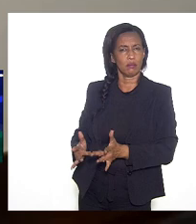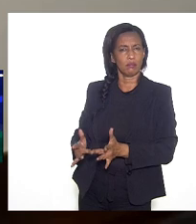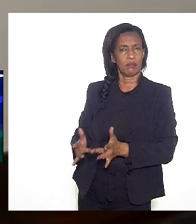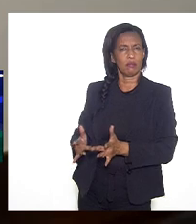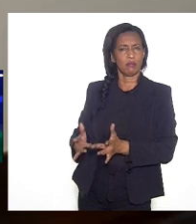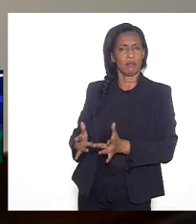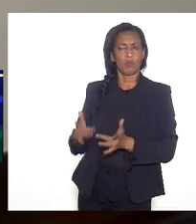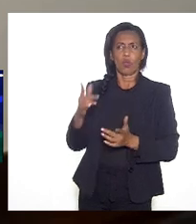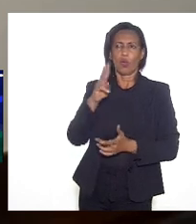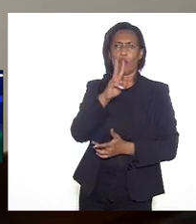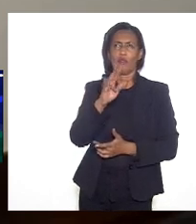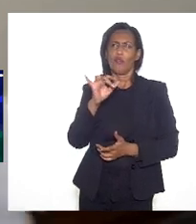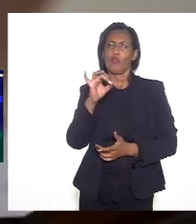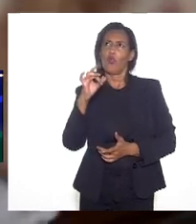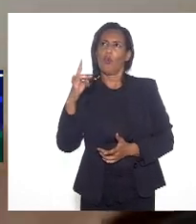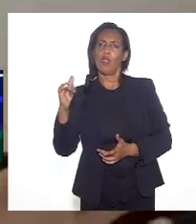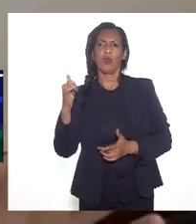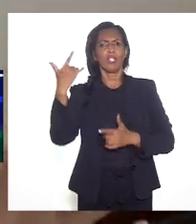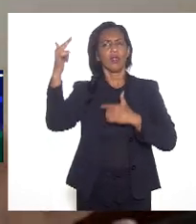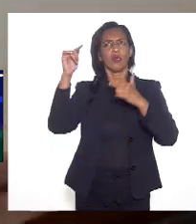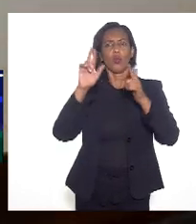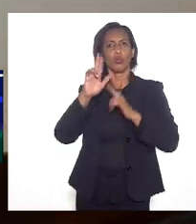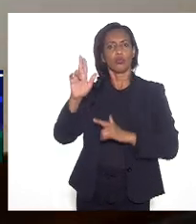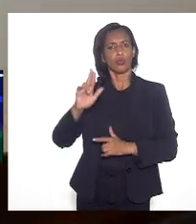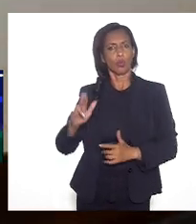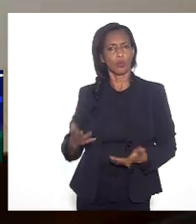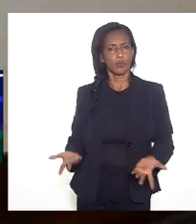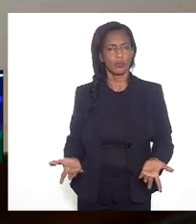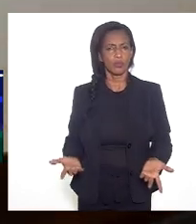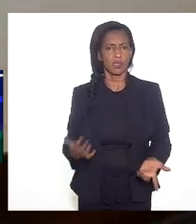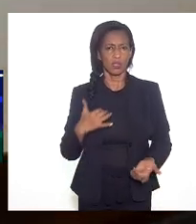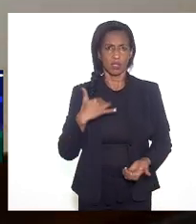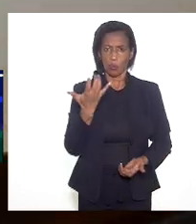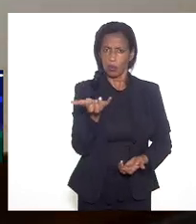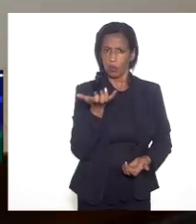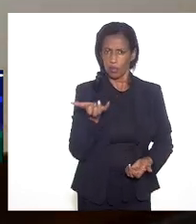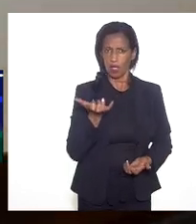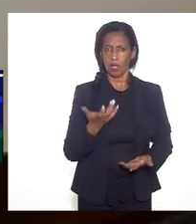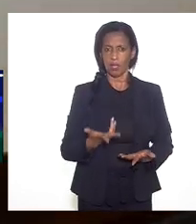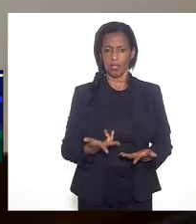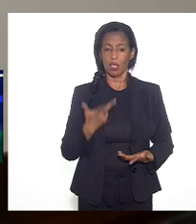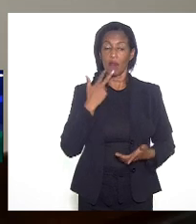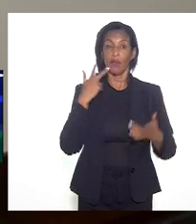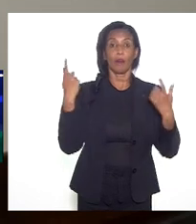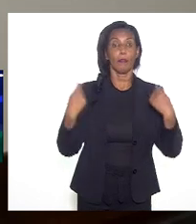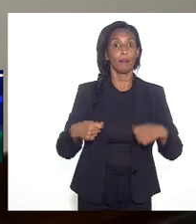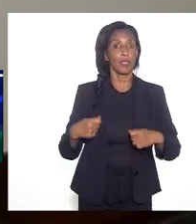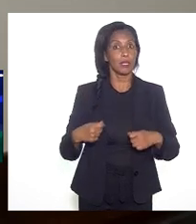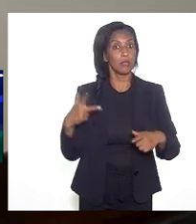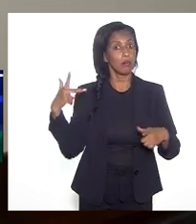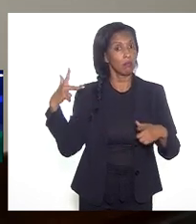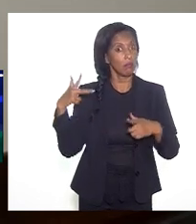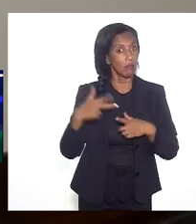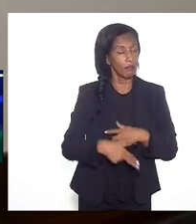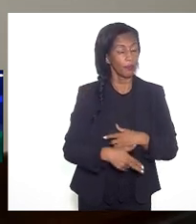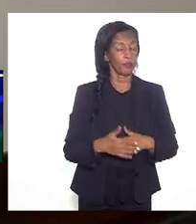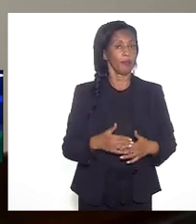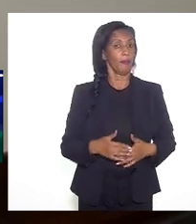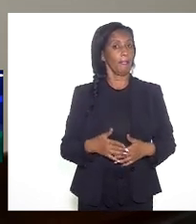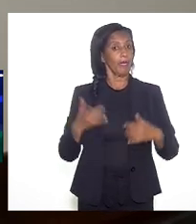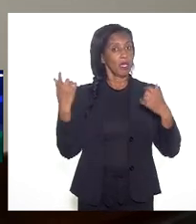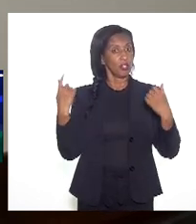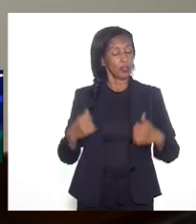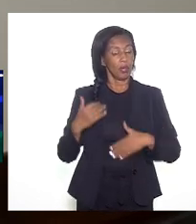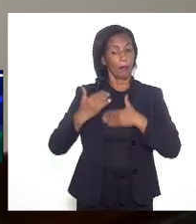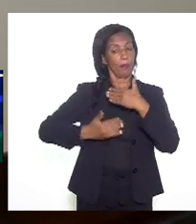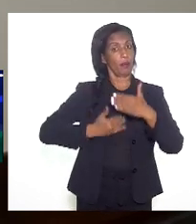com a Violeta Parra, entre outros nomes. Então, eu quero aqui dizer que é preciso interromper. Nós estamos vivendo já um processo